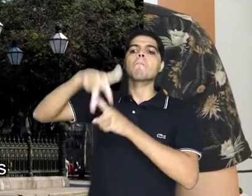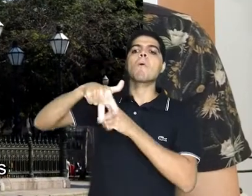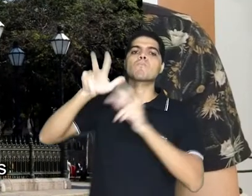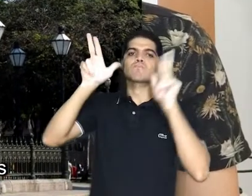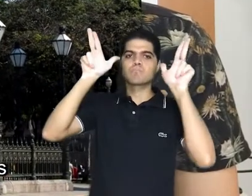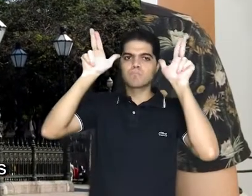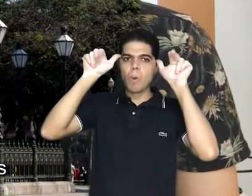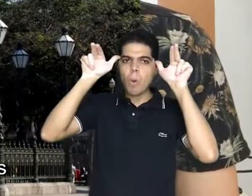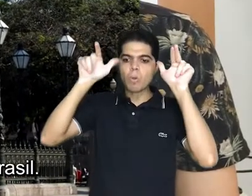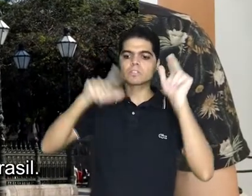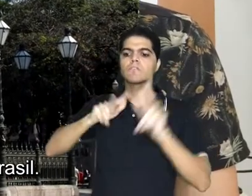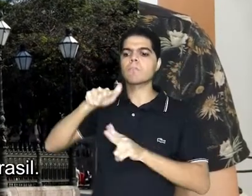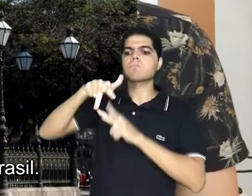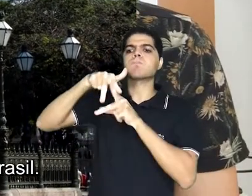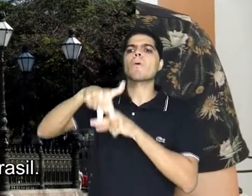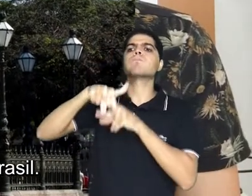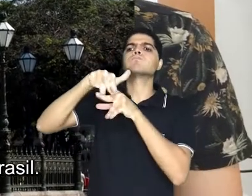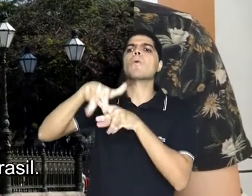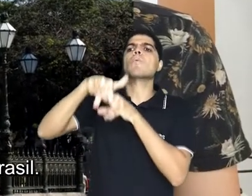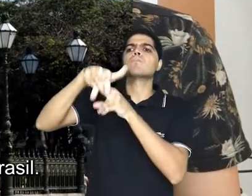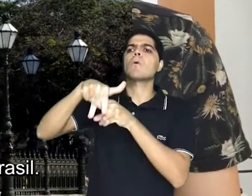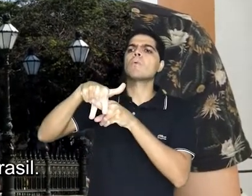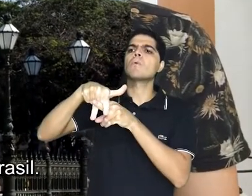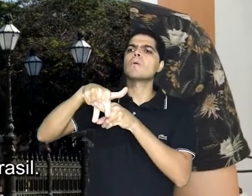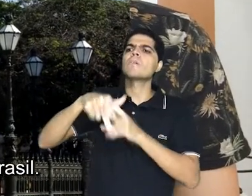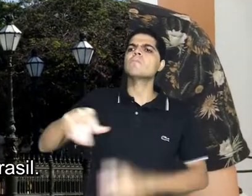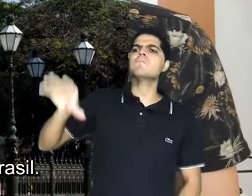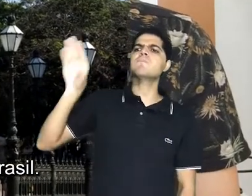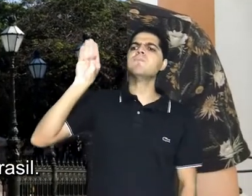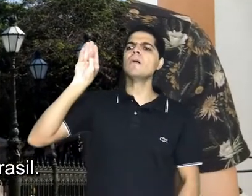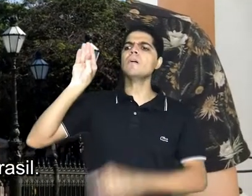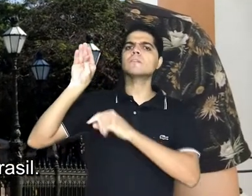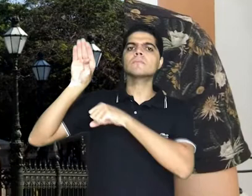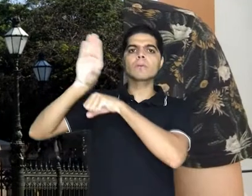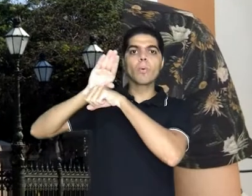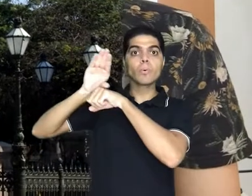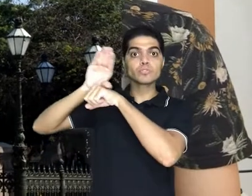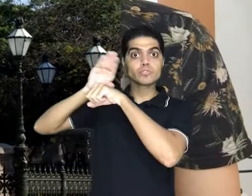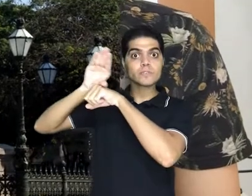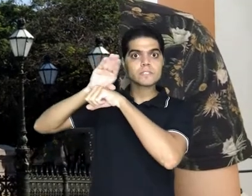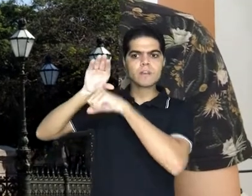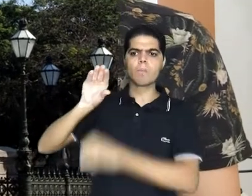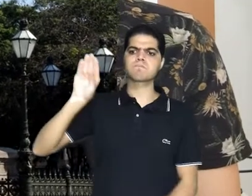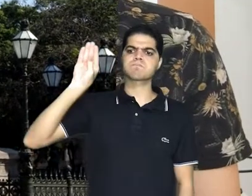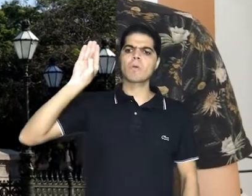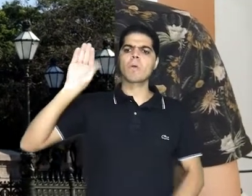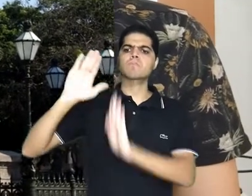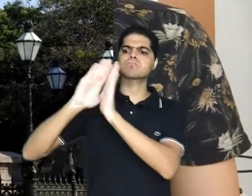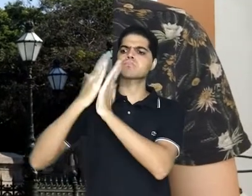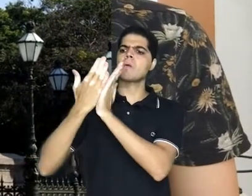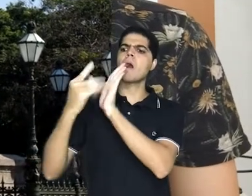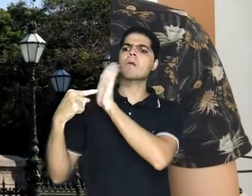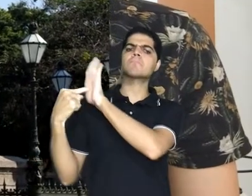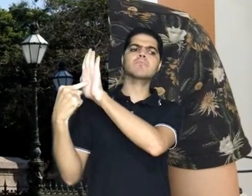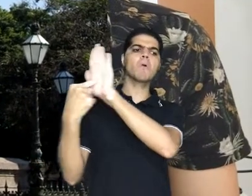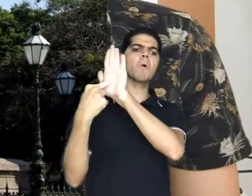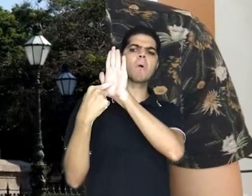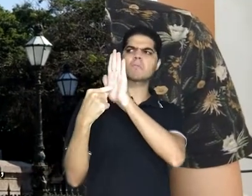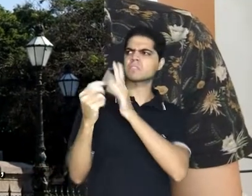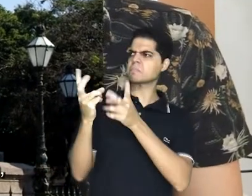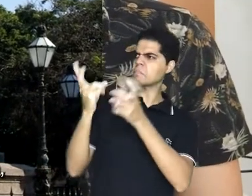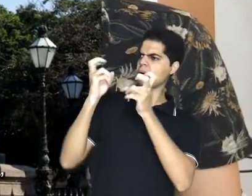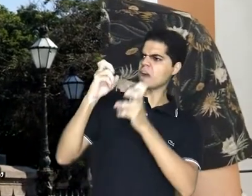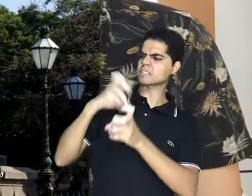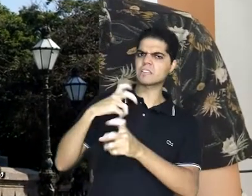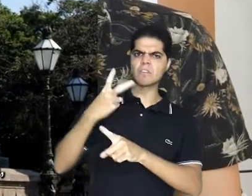cavalo heróico e nas mãos ele tem o que a Constituição do Brasil como se ele fosse o herói que libertou o